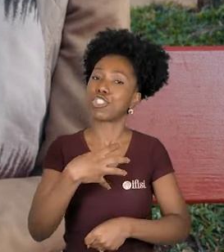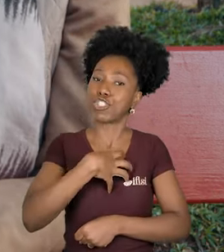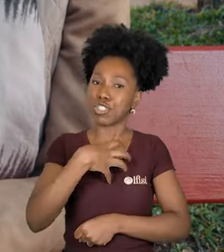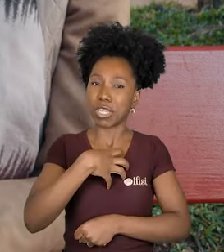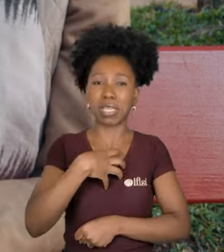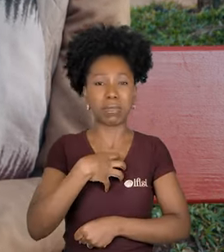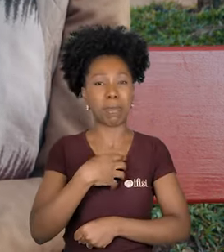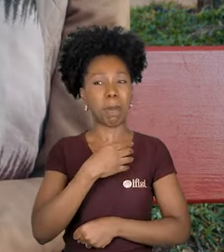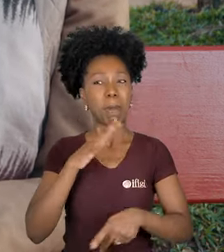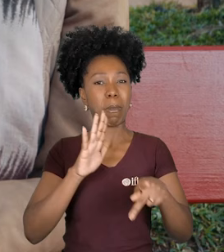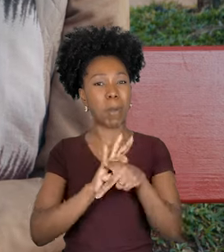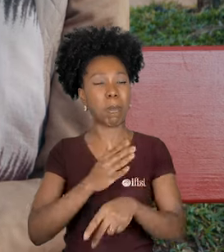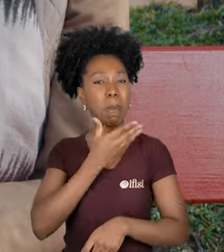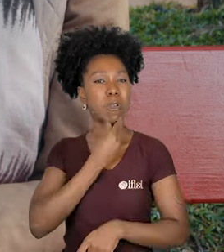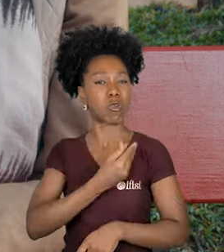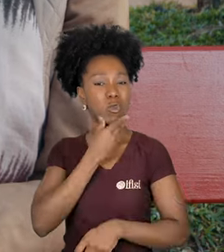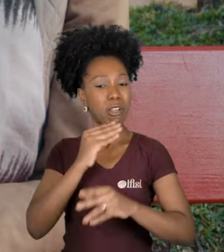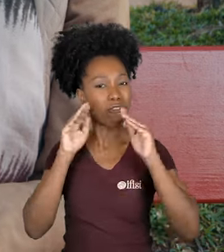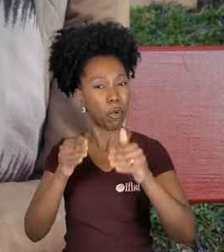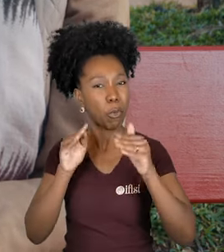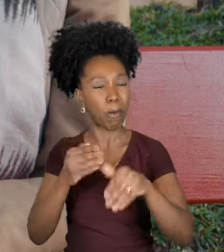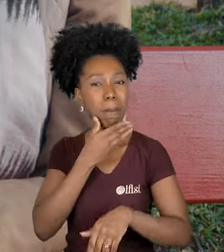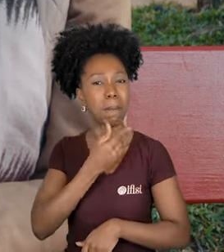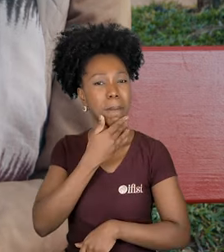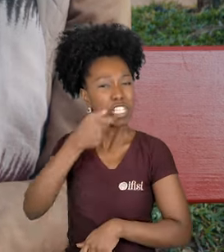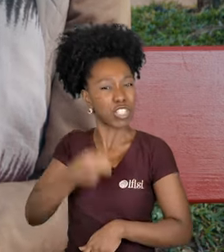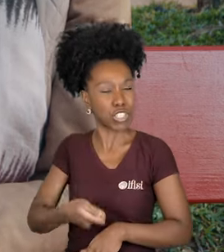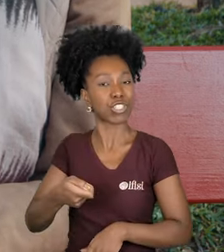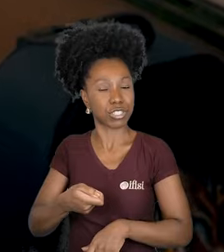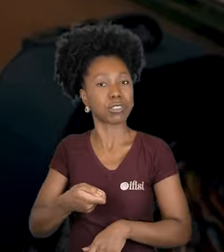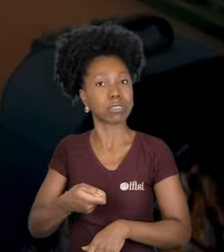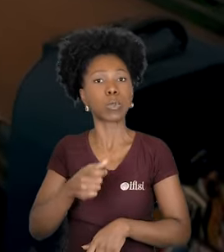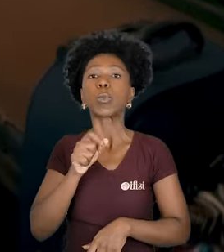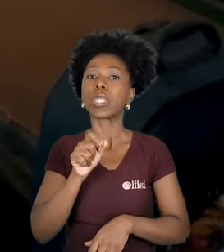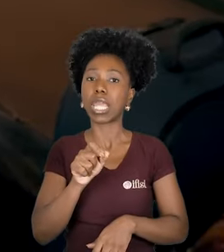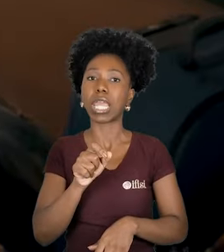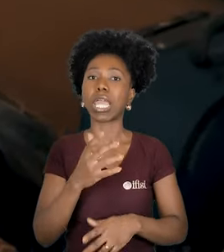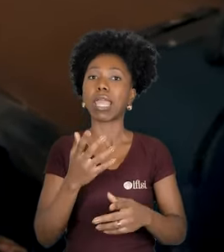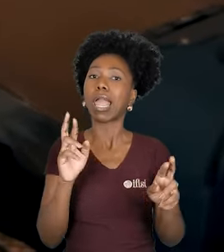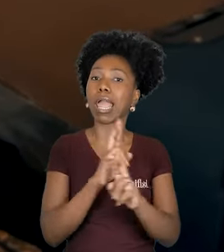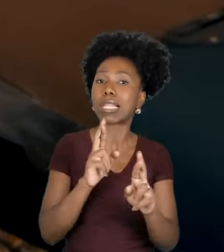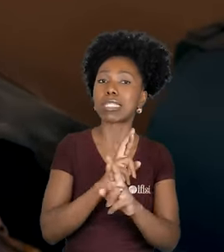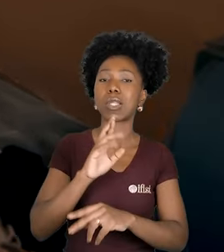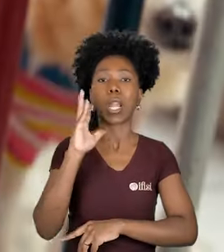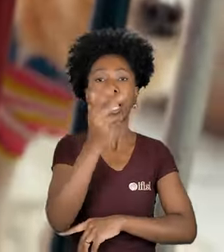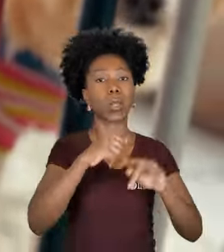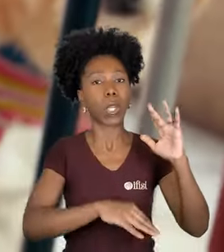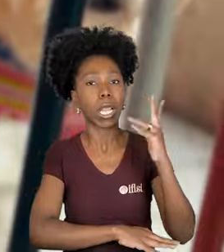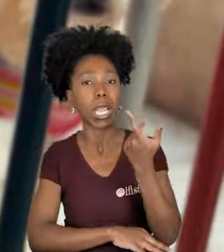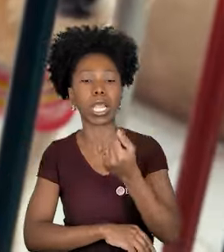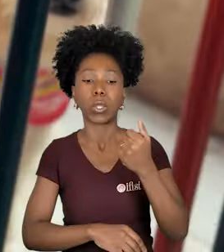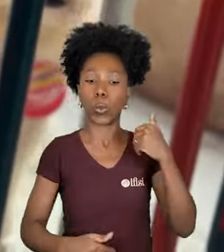esse jeito tão masculinista, tão machista, né, de ter uma relação com a